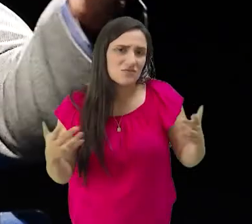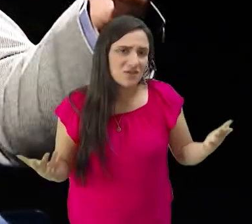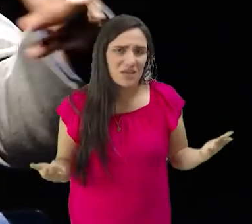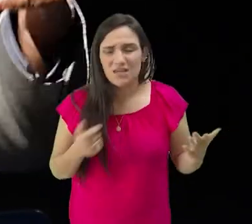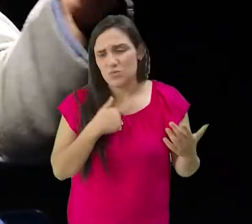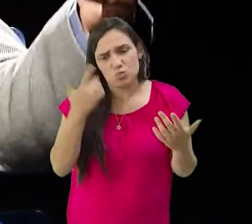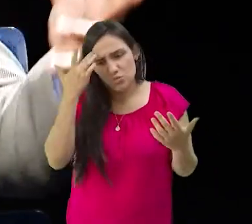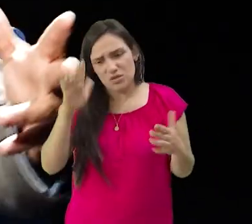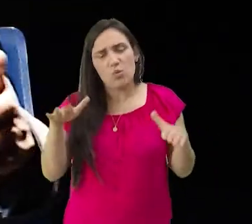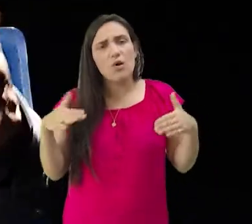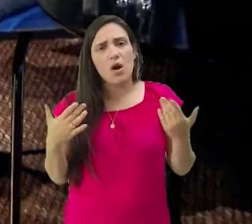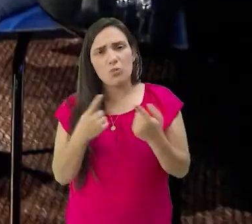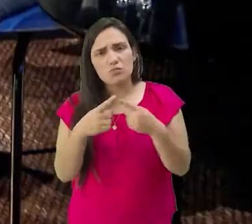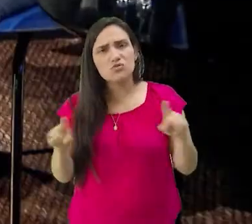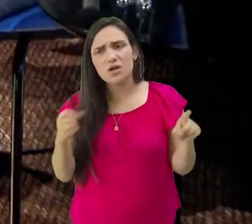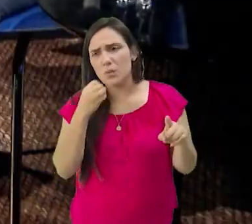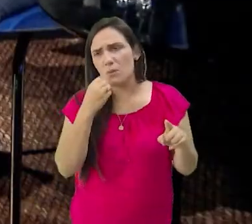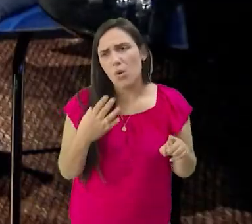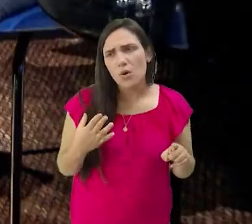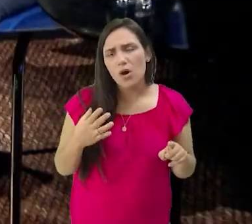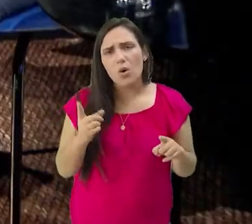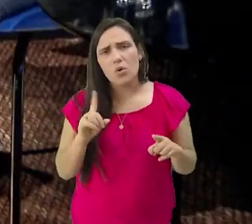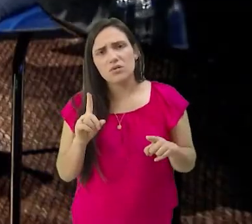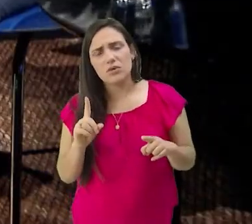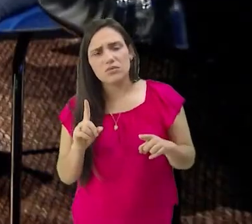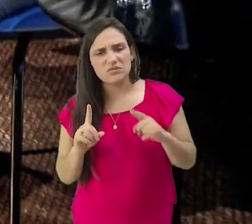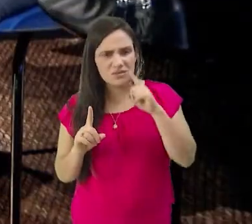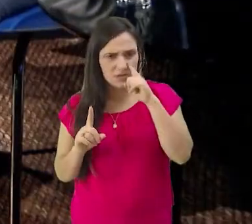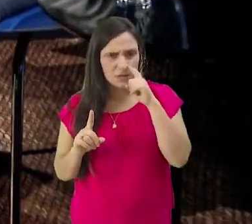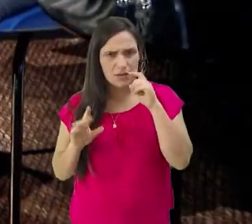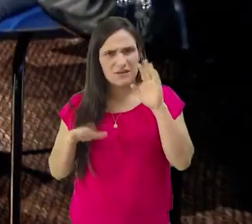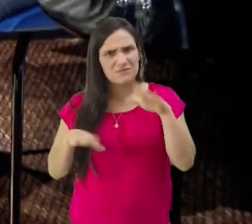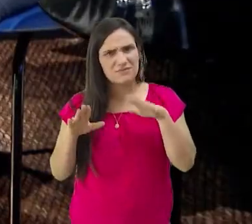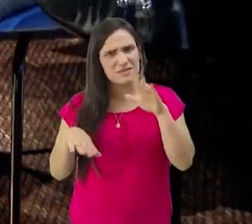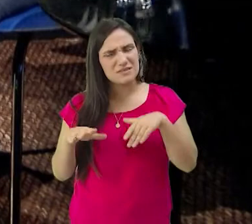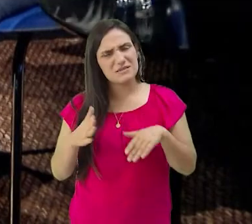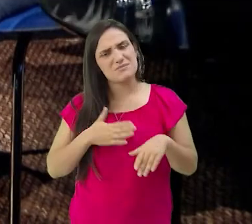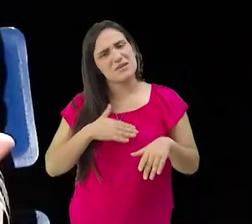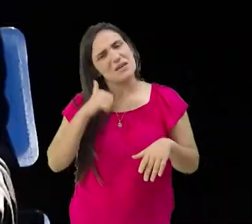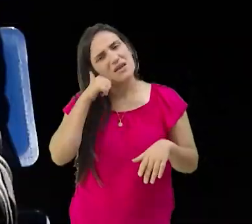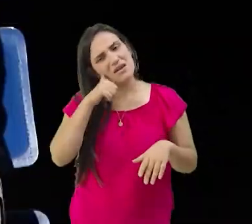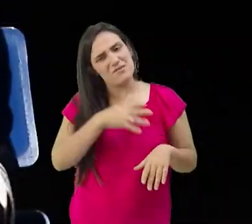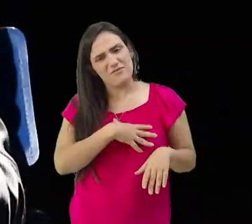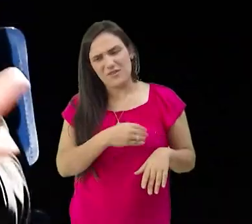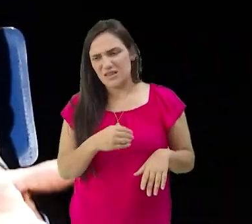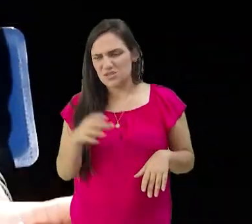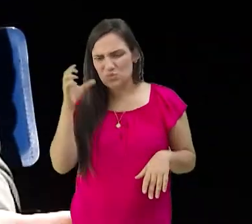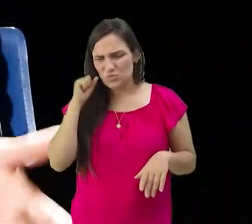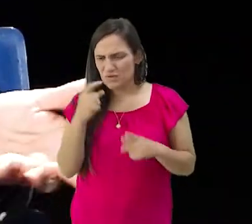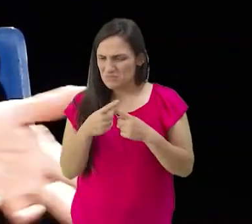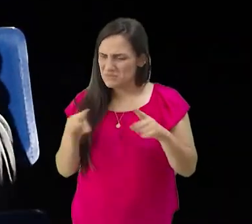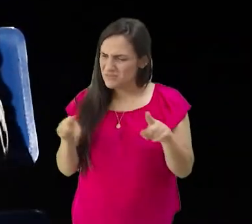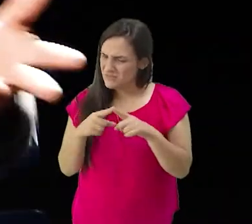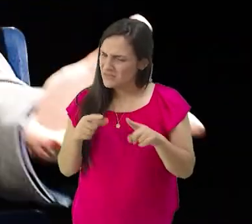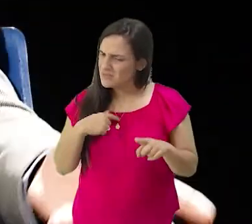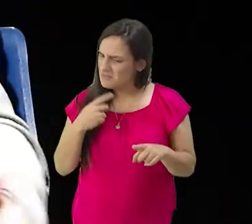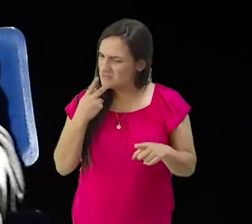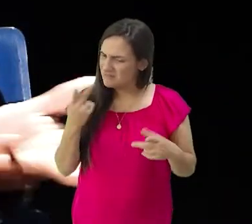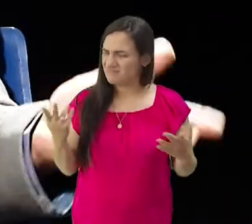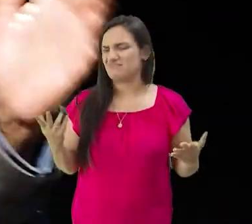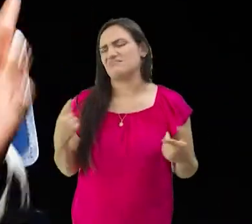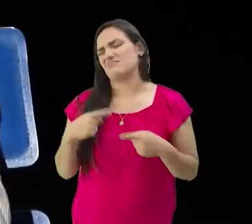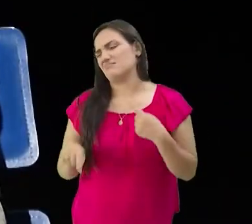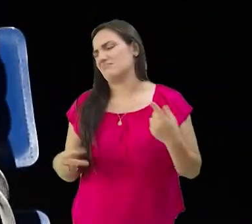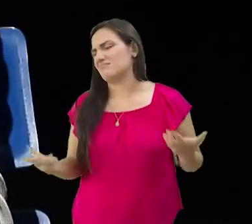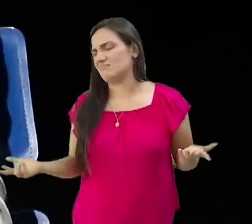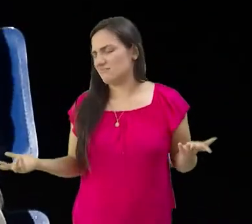ser né? Eu não vou definir o que é boa música, mas eu confesso que me aflige, às vezes o pessoal não ter acesso a esse acervo